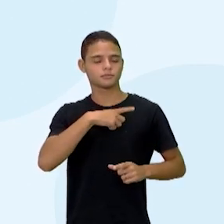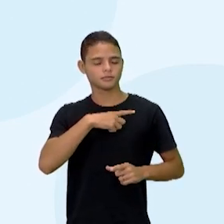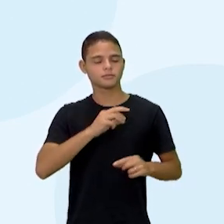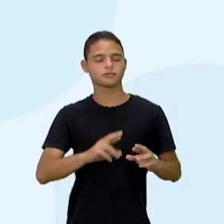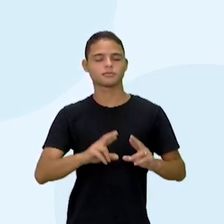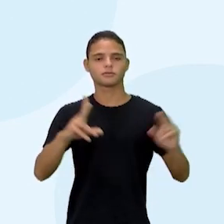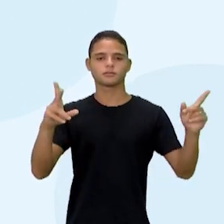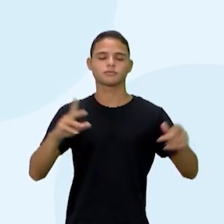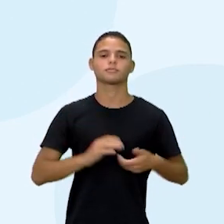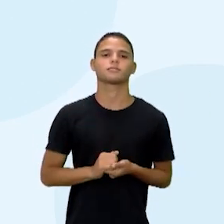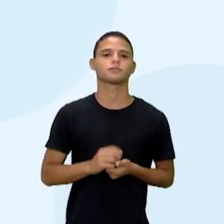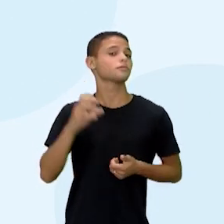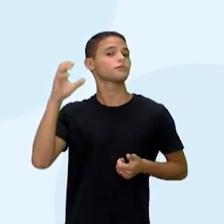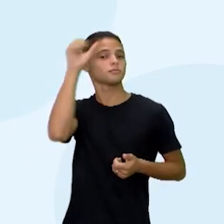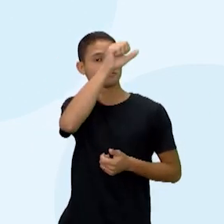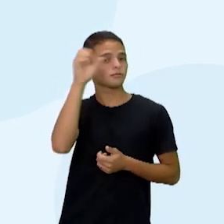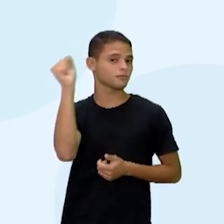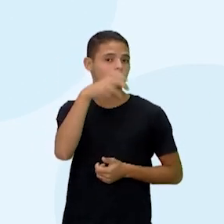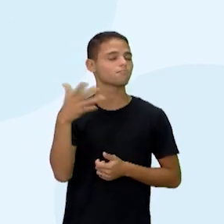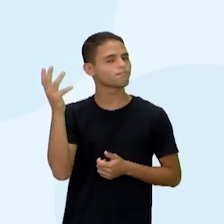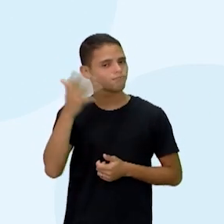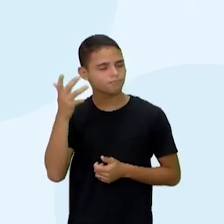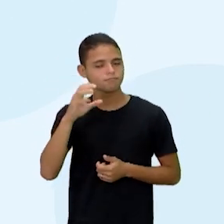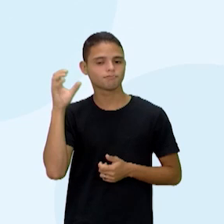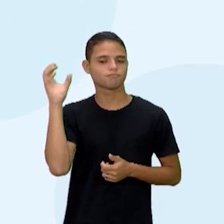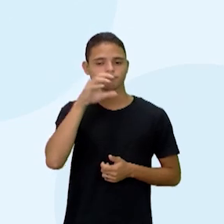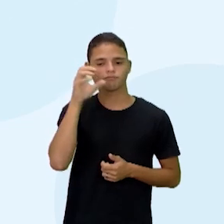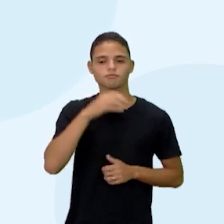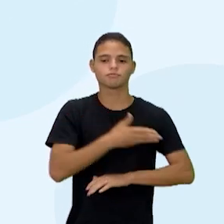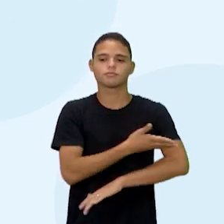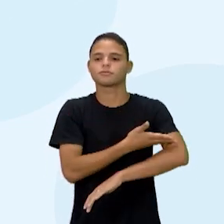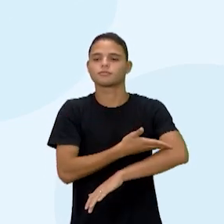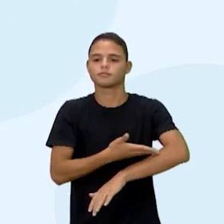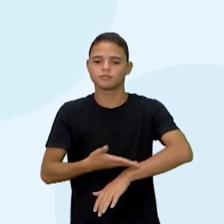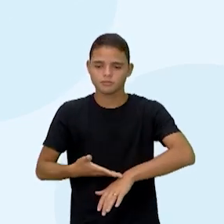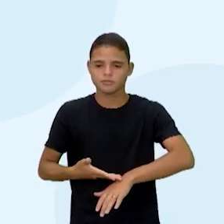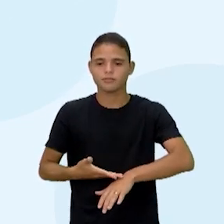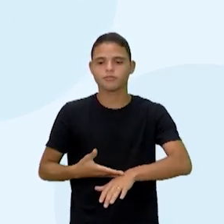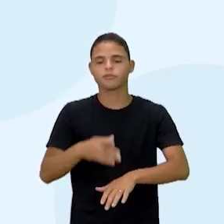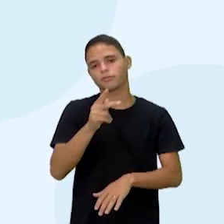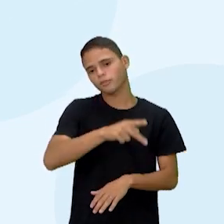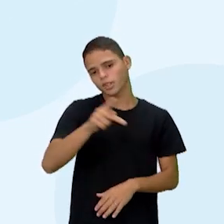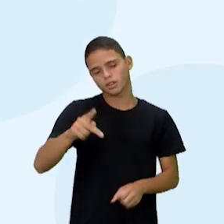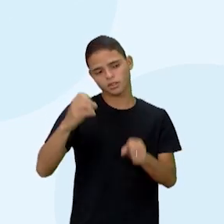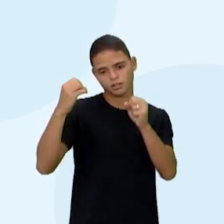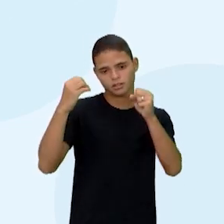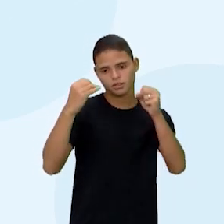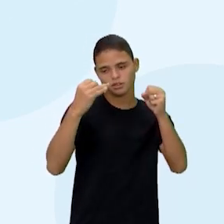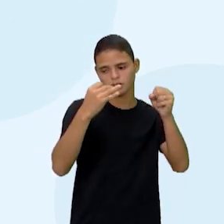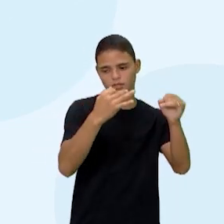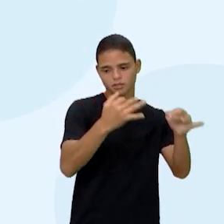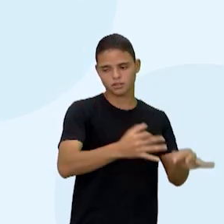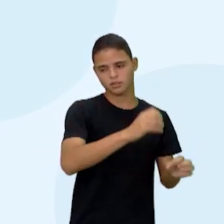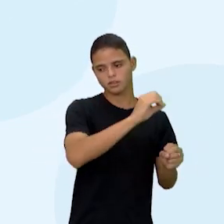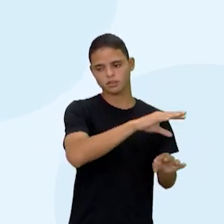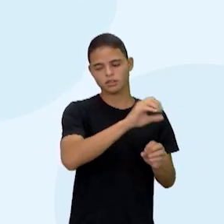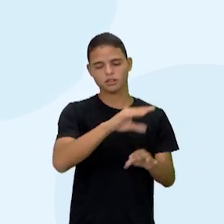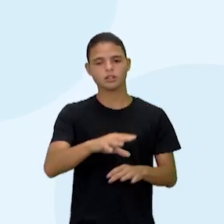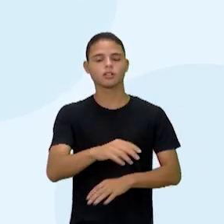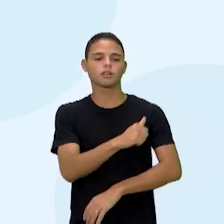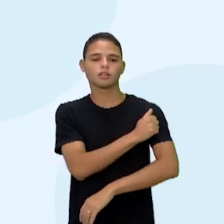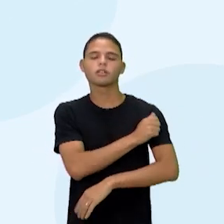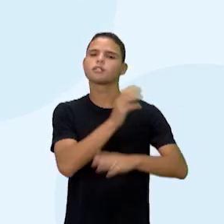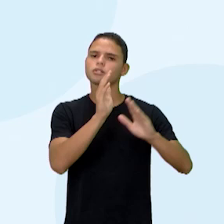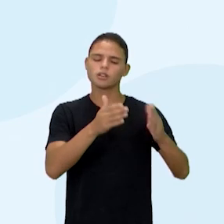demais. Aprendem rapidamente. Então, é muito comum o professor está explicando ali, está dando aula, o estudante já